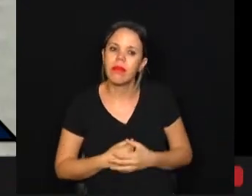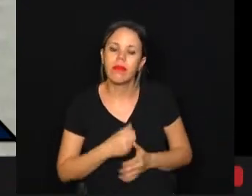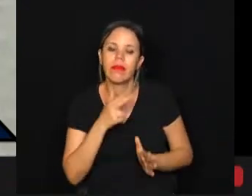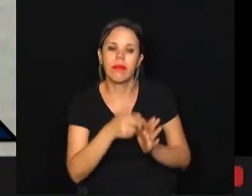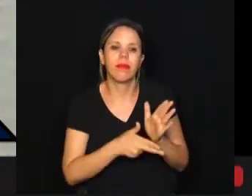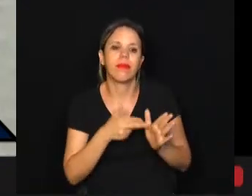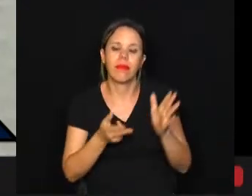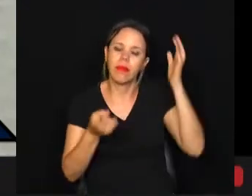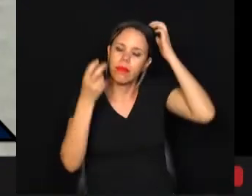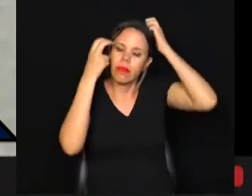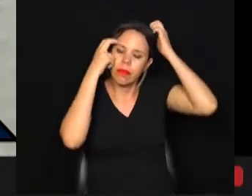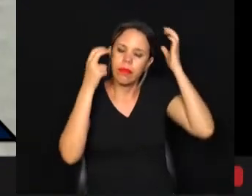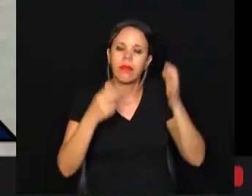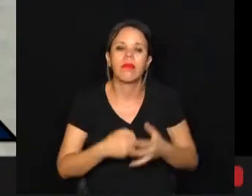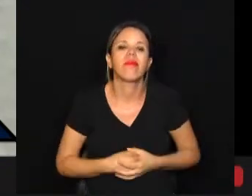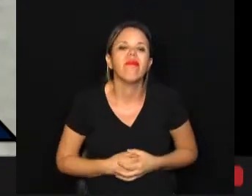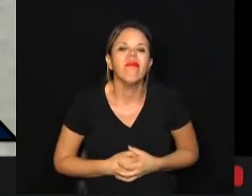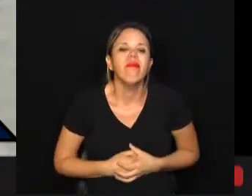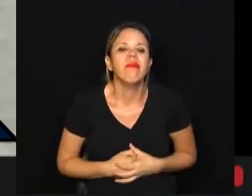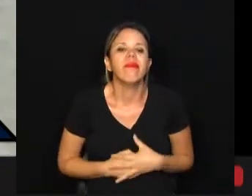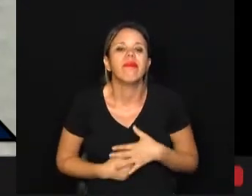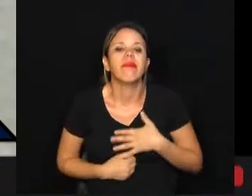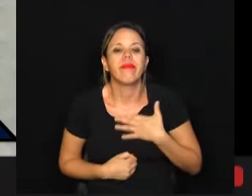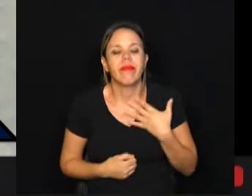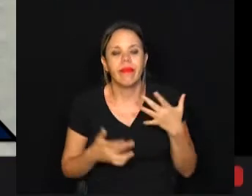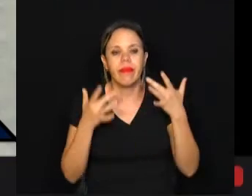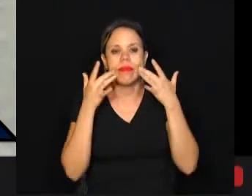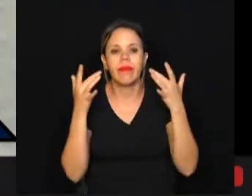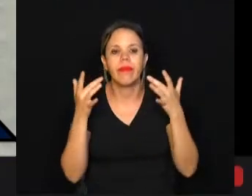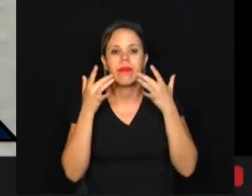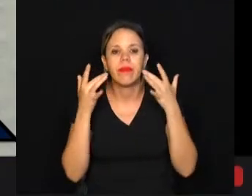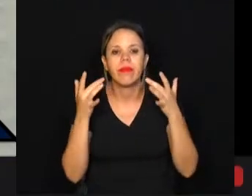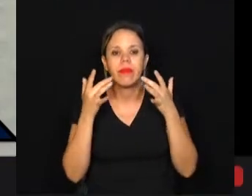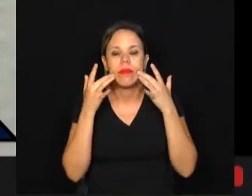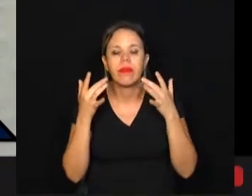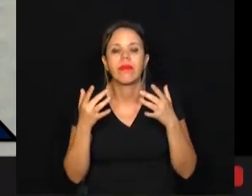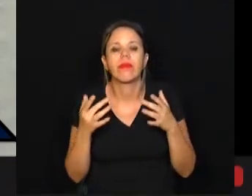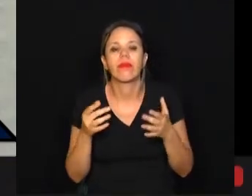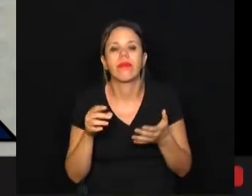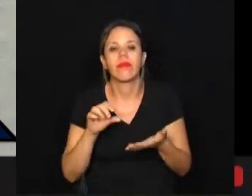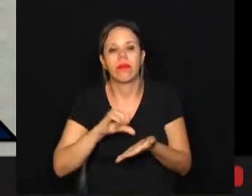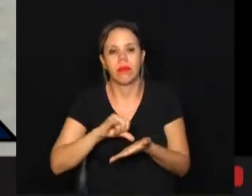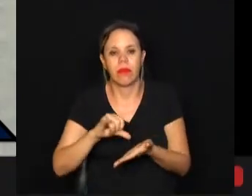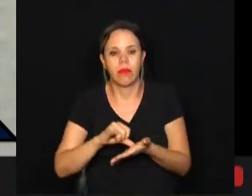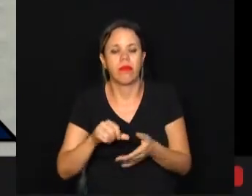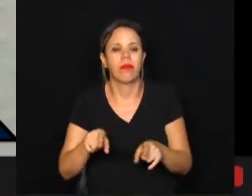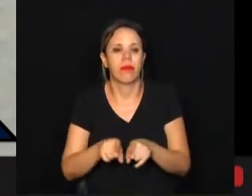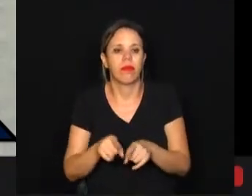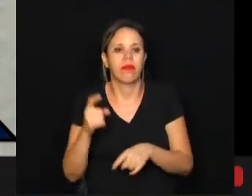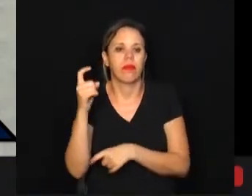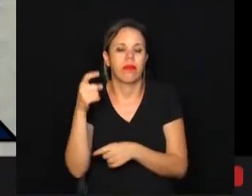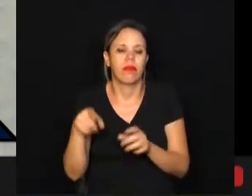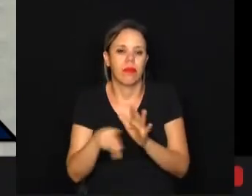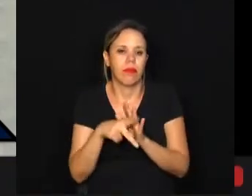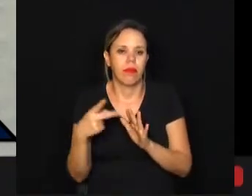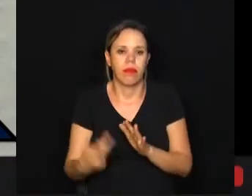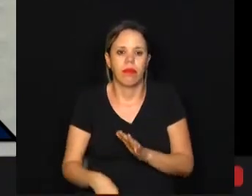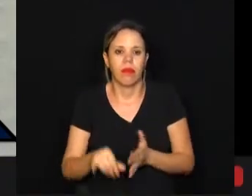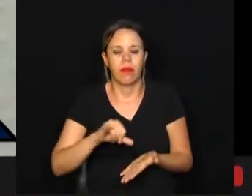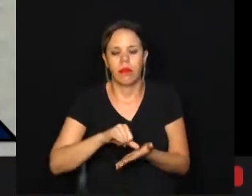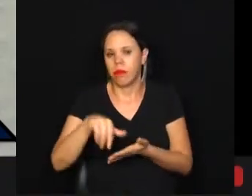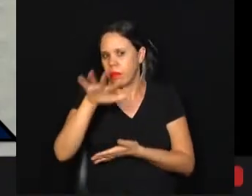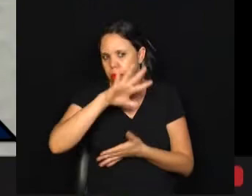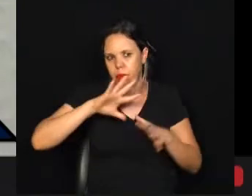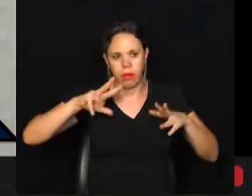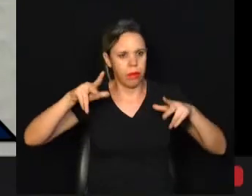Cultura, como o anfiteatro do Centro de Convivência, como o próprio centro do modo geral,